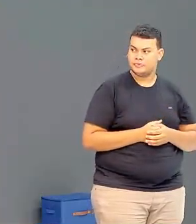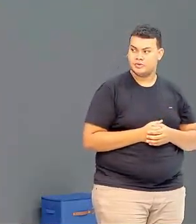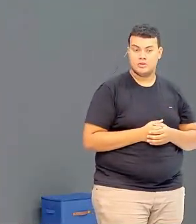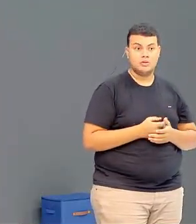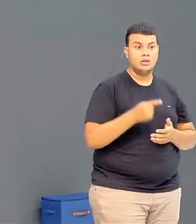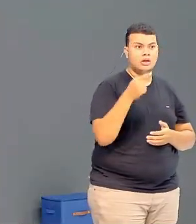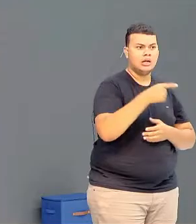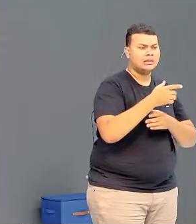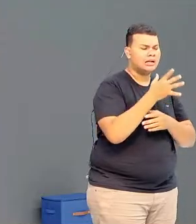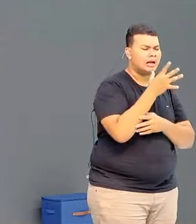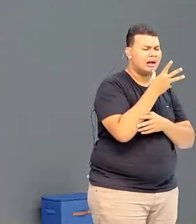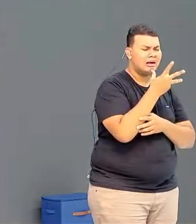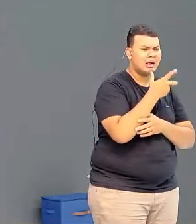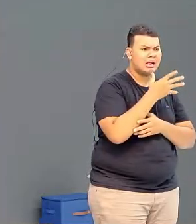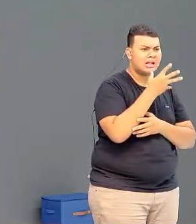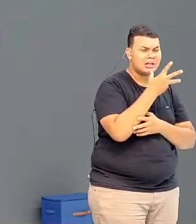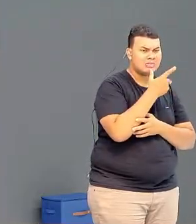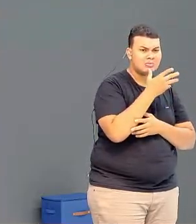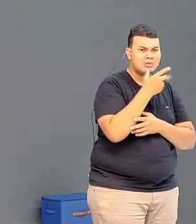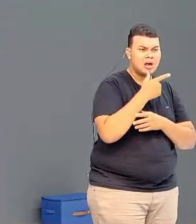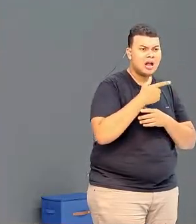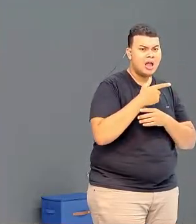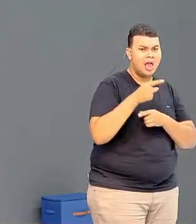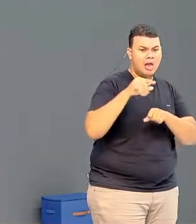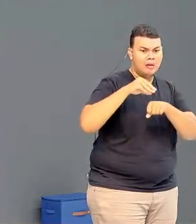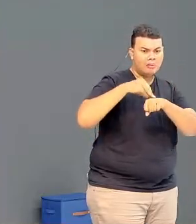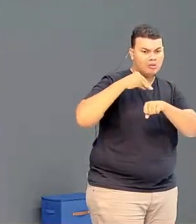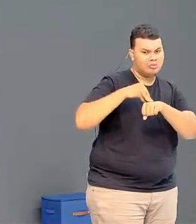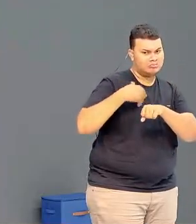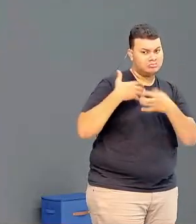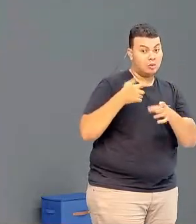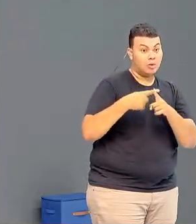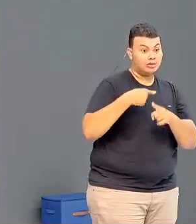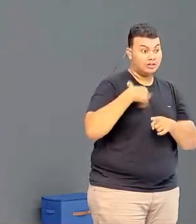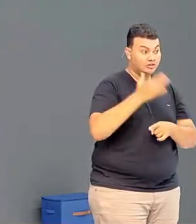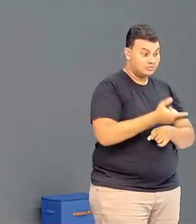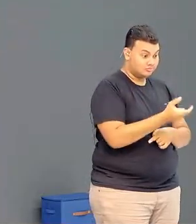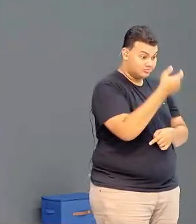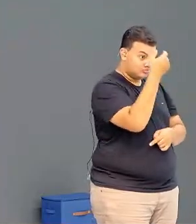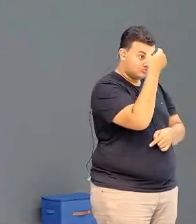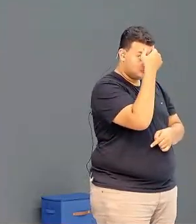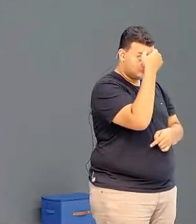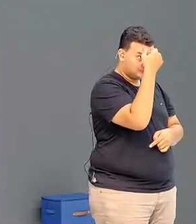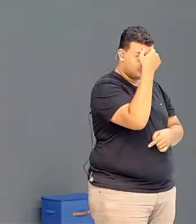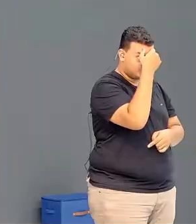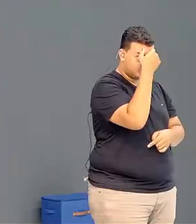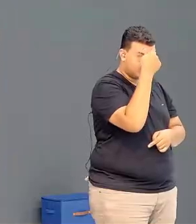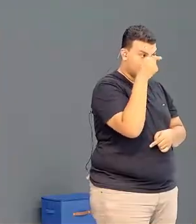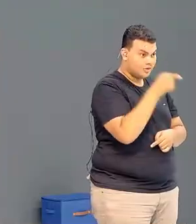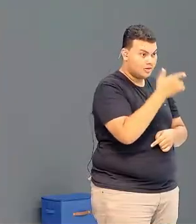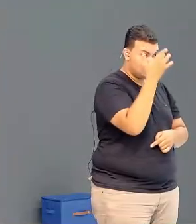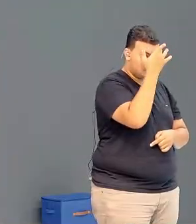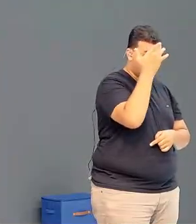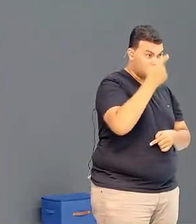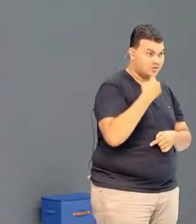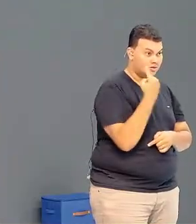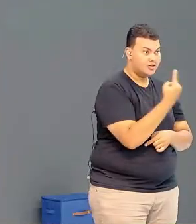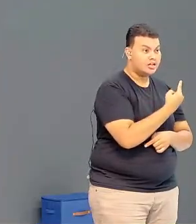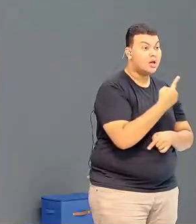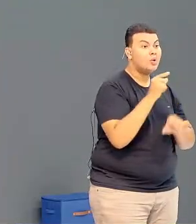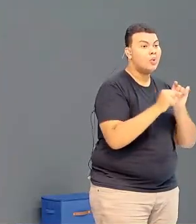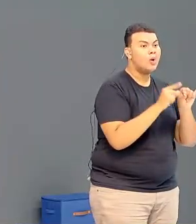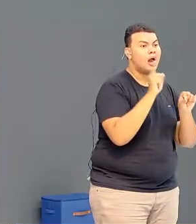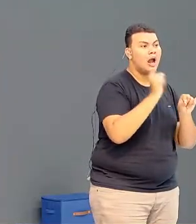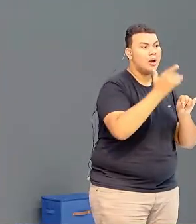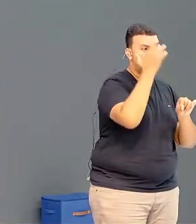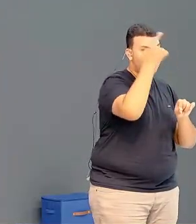E ele demorou muito para ser convencido daquele argumento, porque na cabeça dele, aquelas pessoas ali eram enviadas